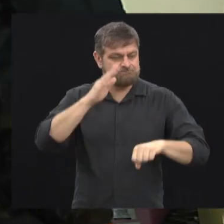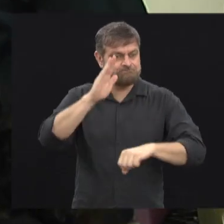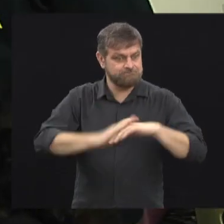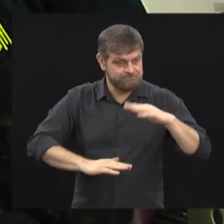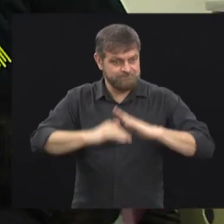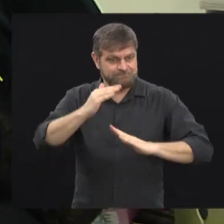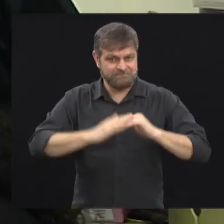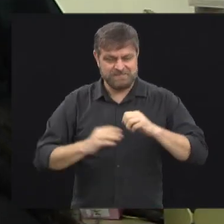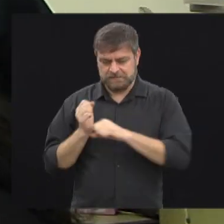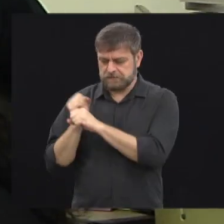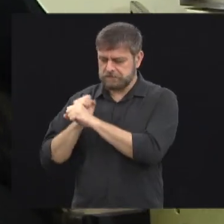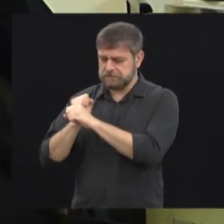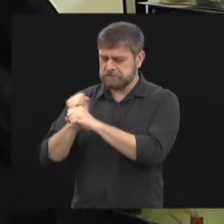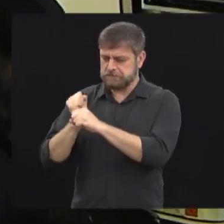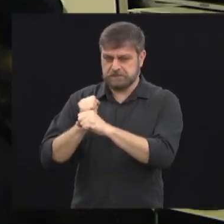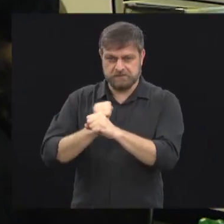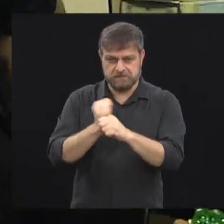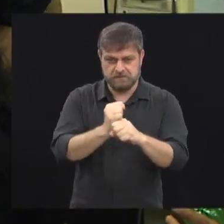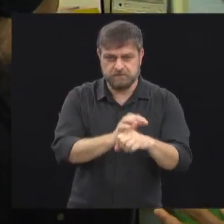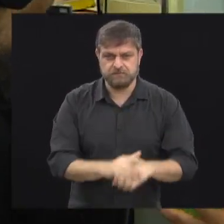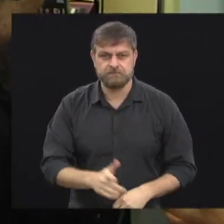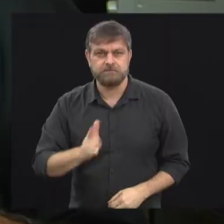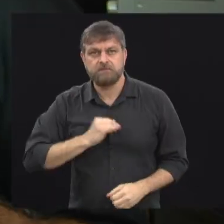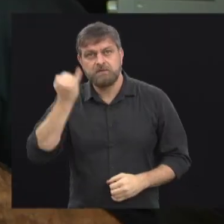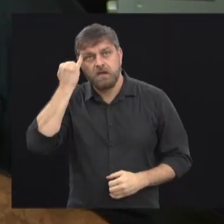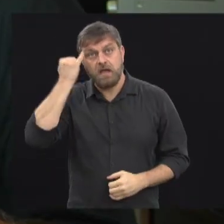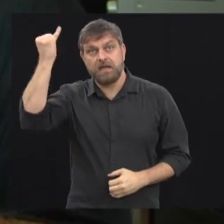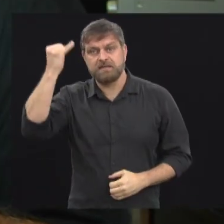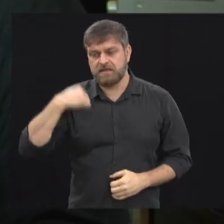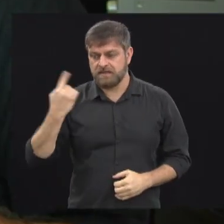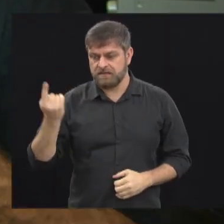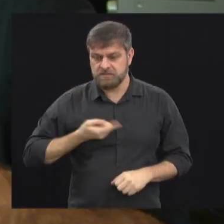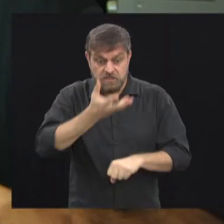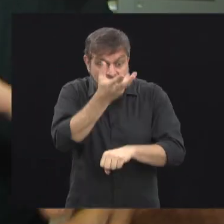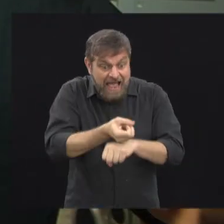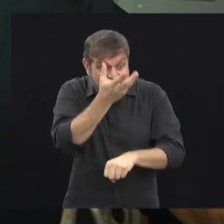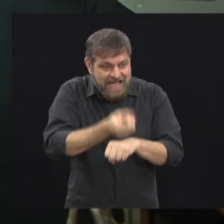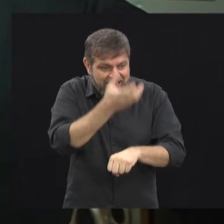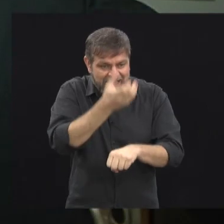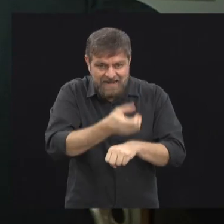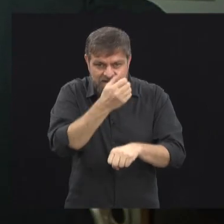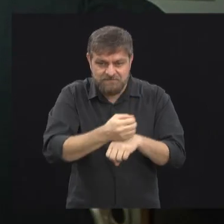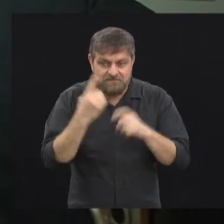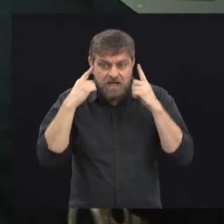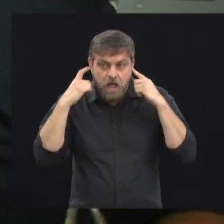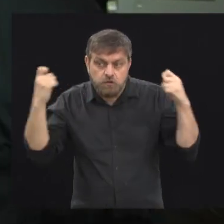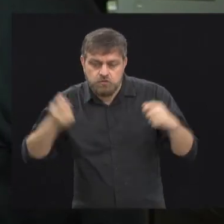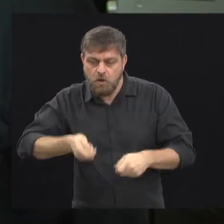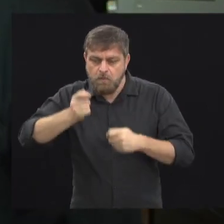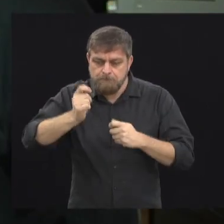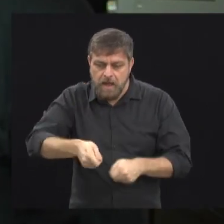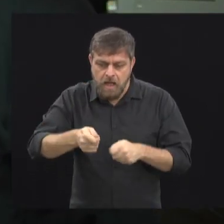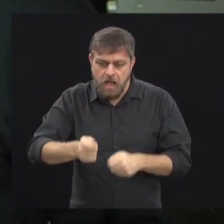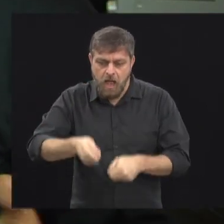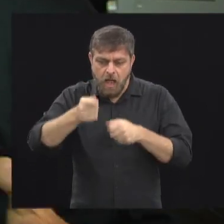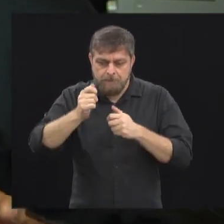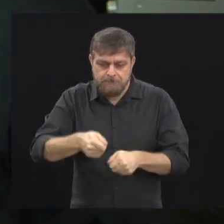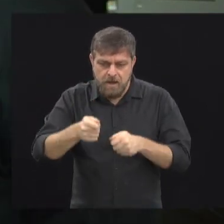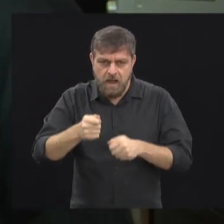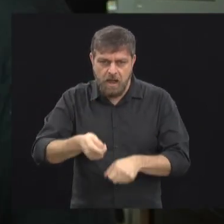concreto após anos de trabalho. Apareceu a ideia de gravar essas músicas, uma por uma.